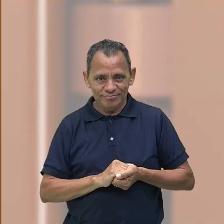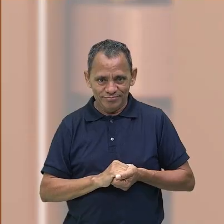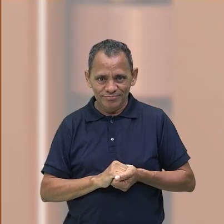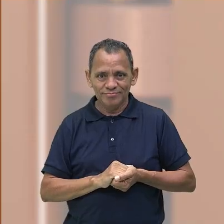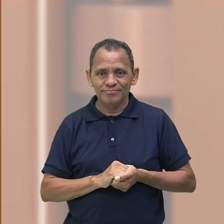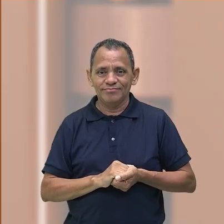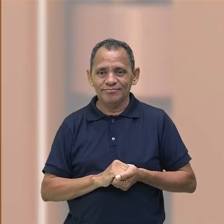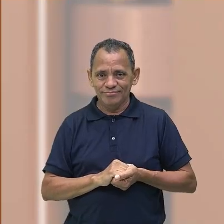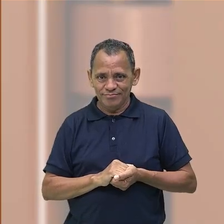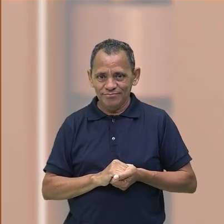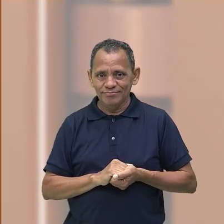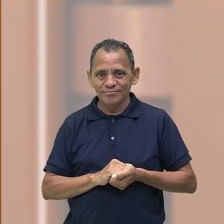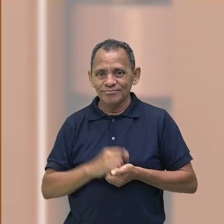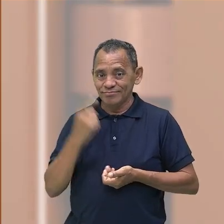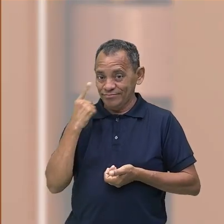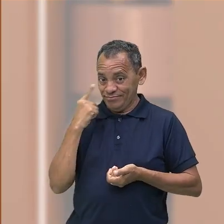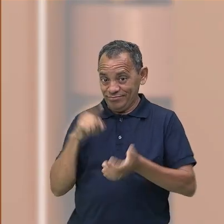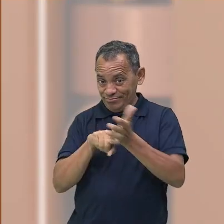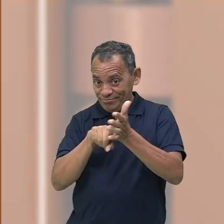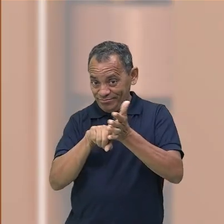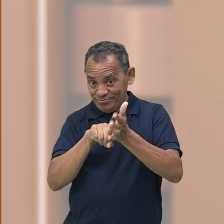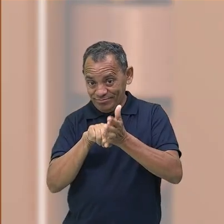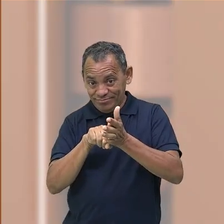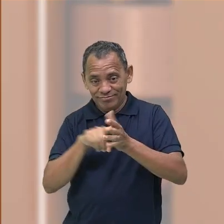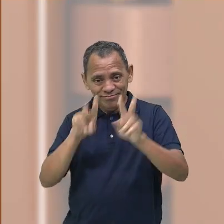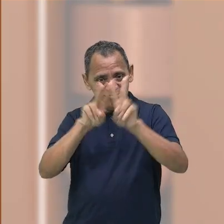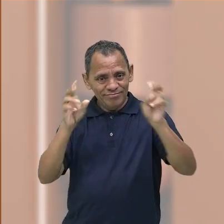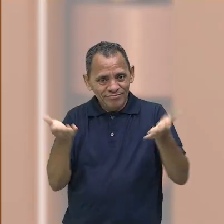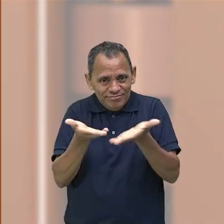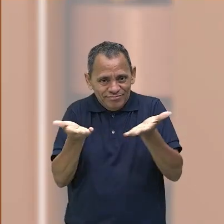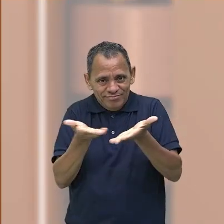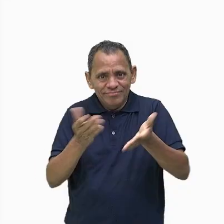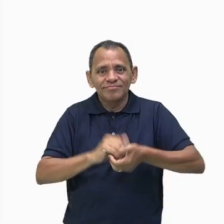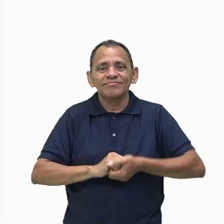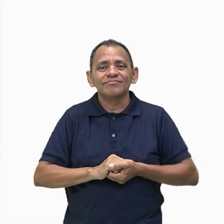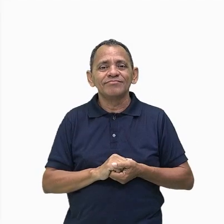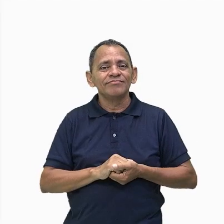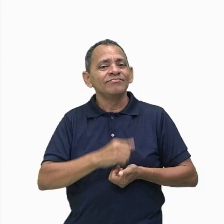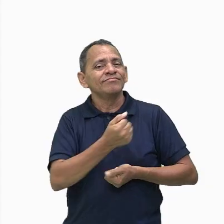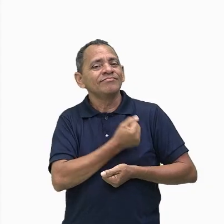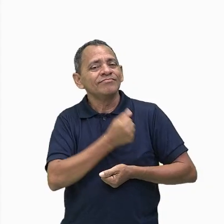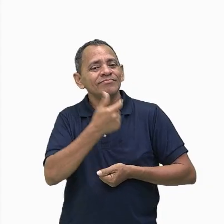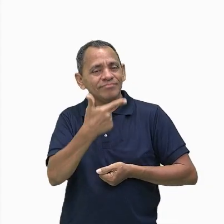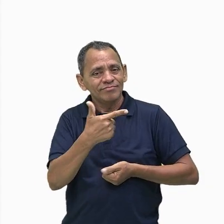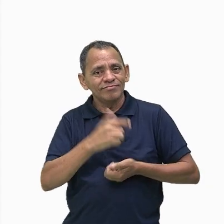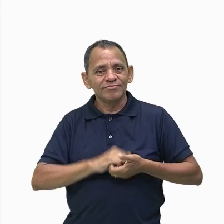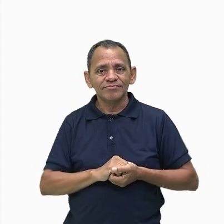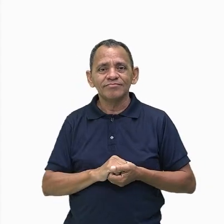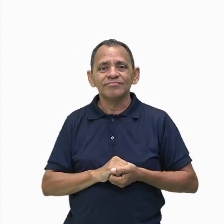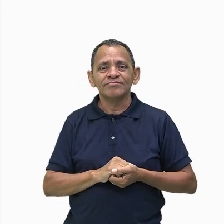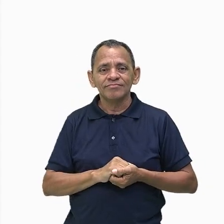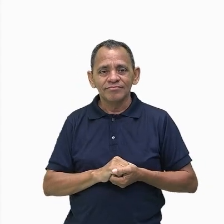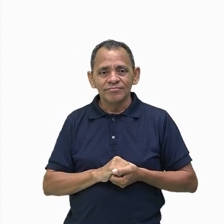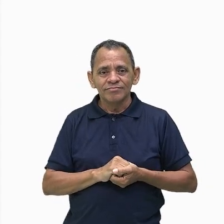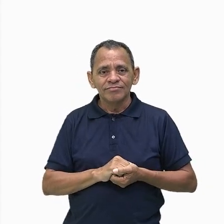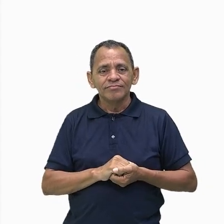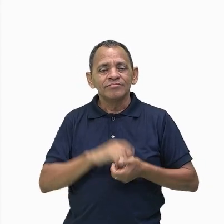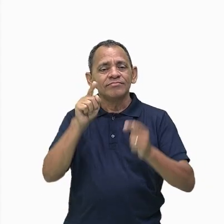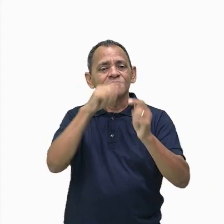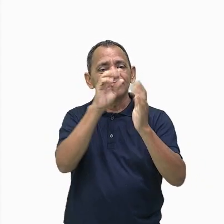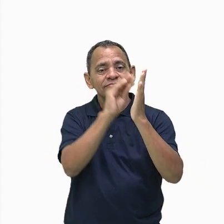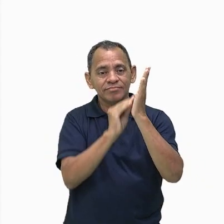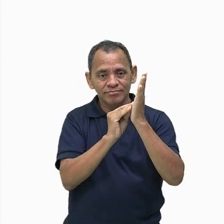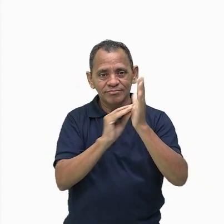Dutra. Vamos agora verificar o que estudaremos na nossa aula 2. Olha só, gente. Na aula 2, o objeto